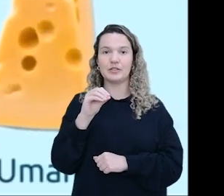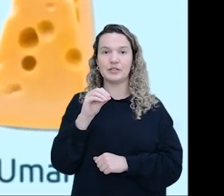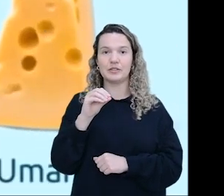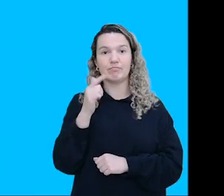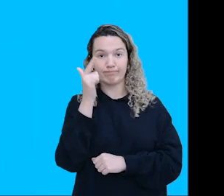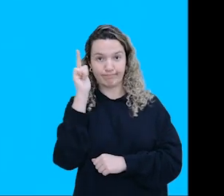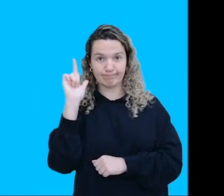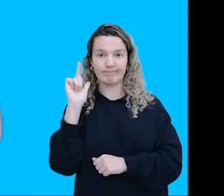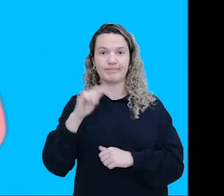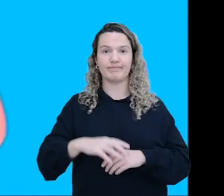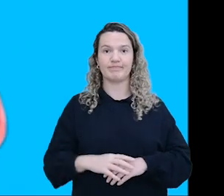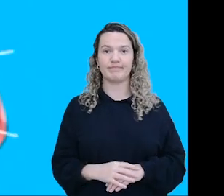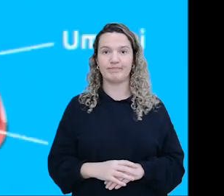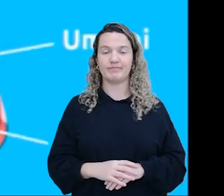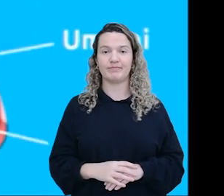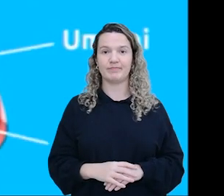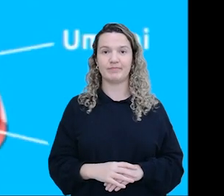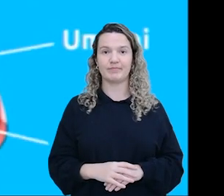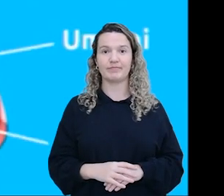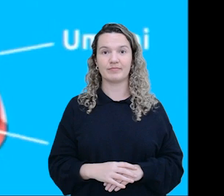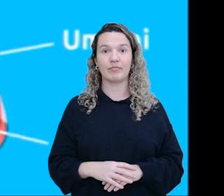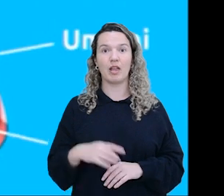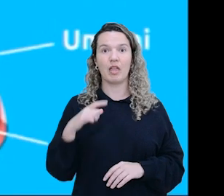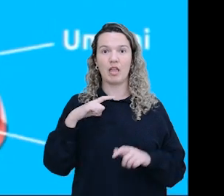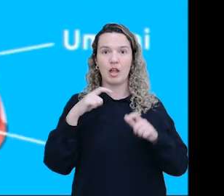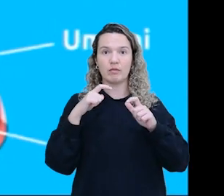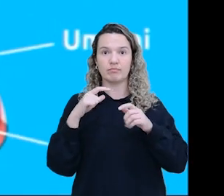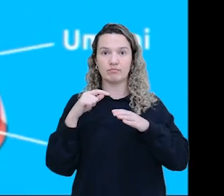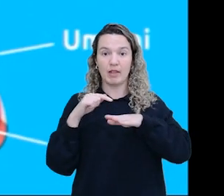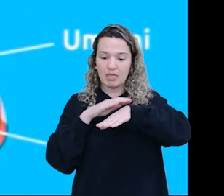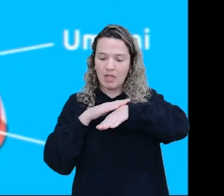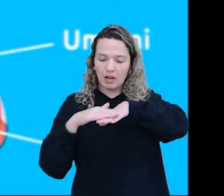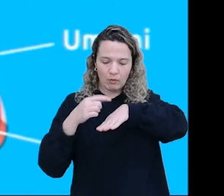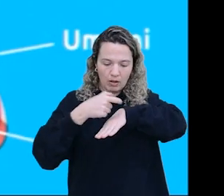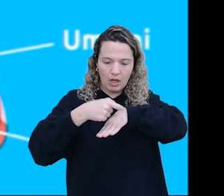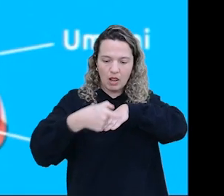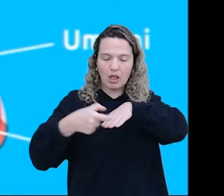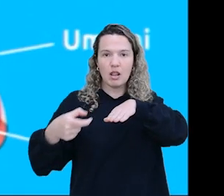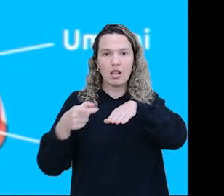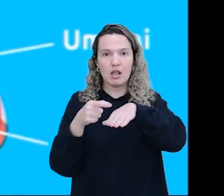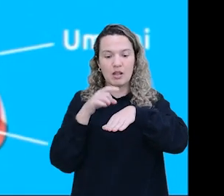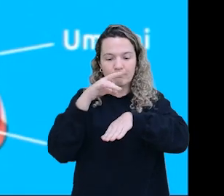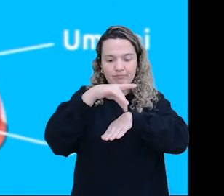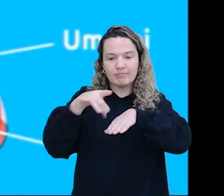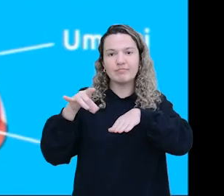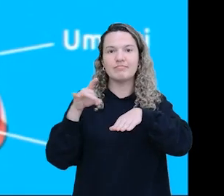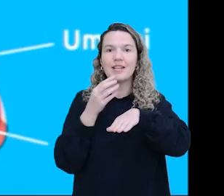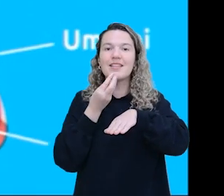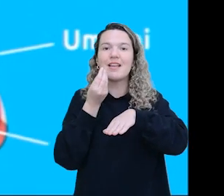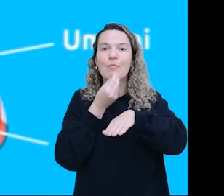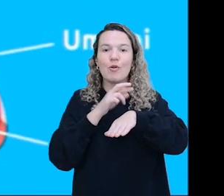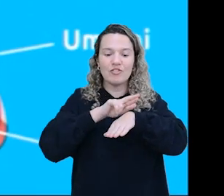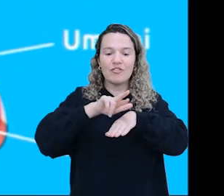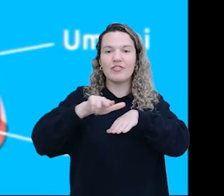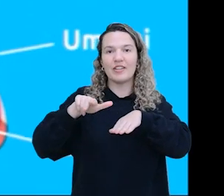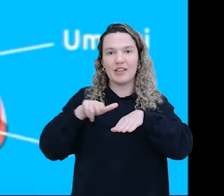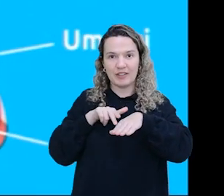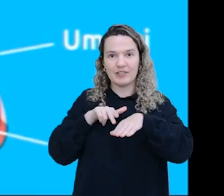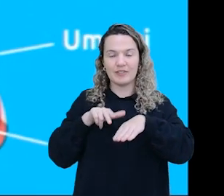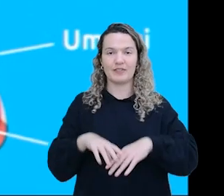umami. E aí nós estamos então observando os locais específicos de cada